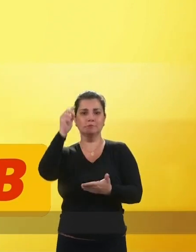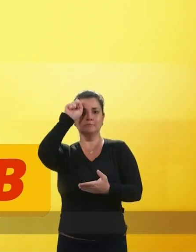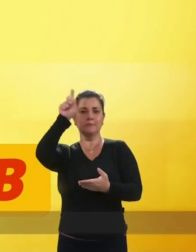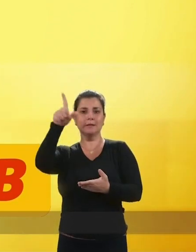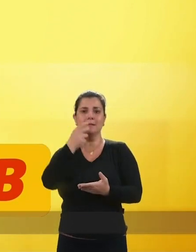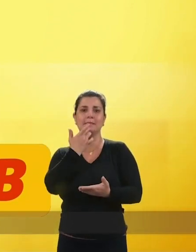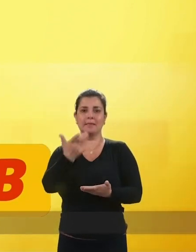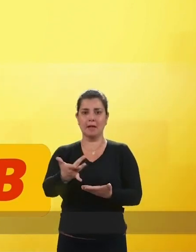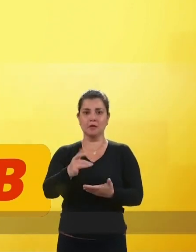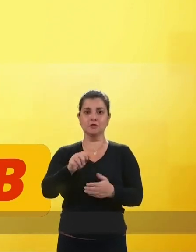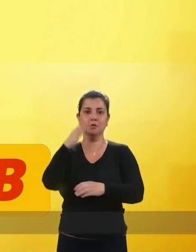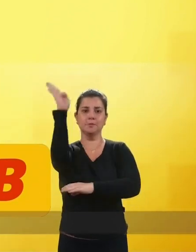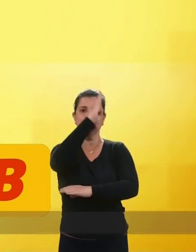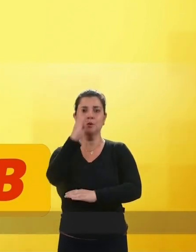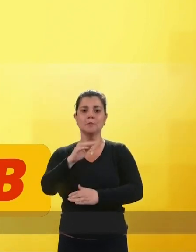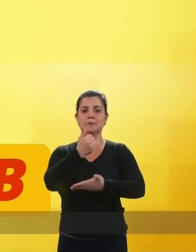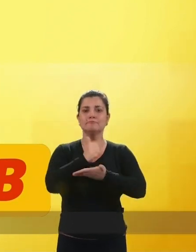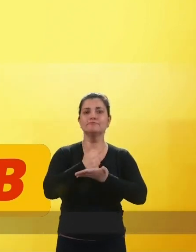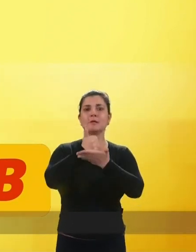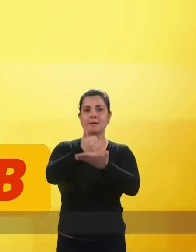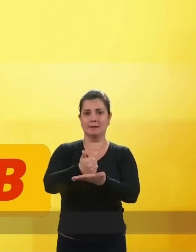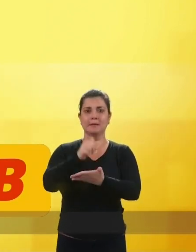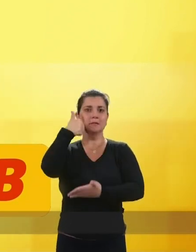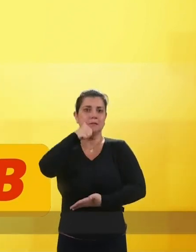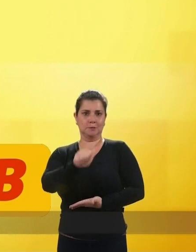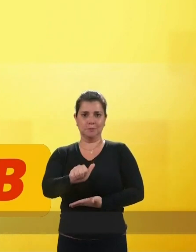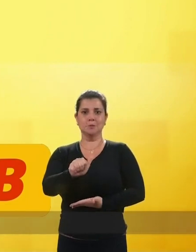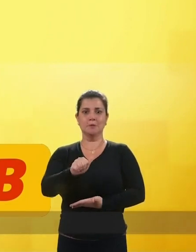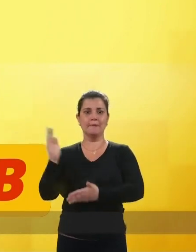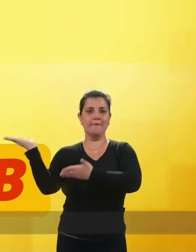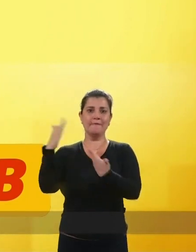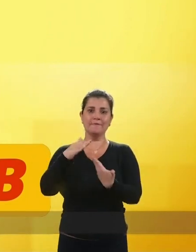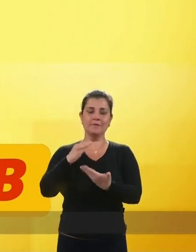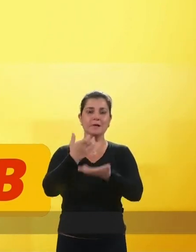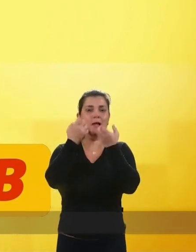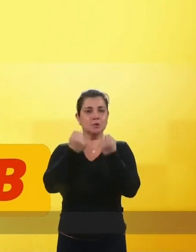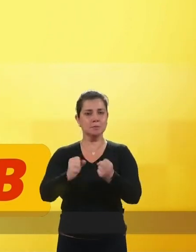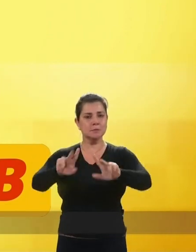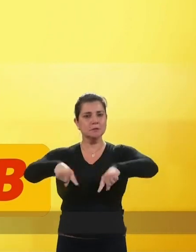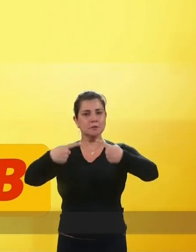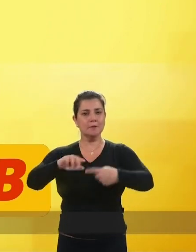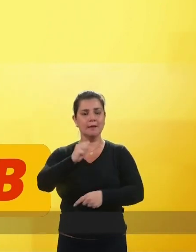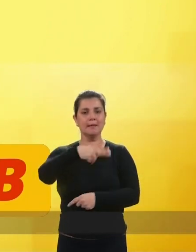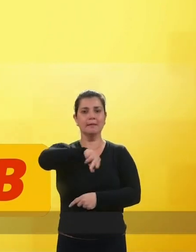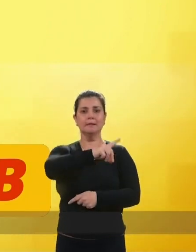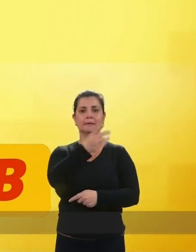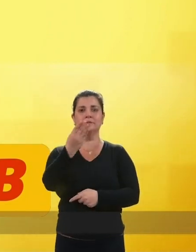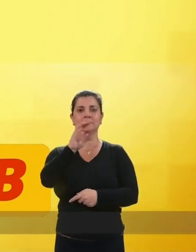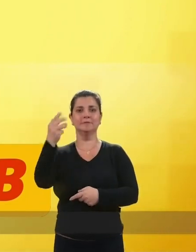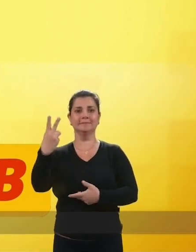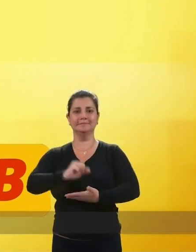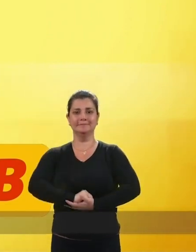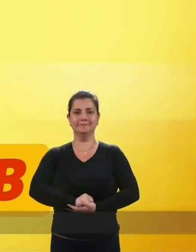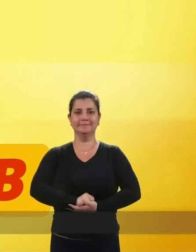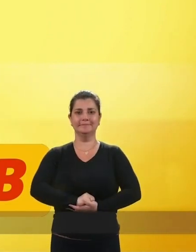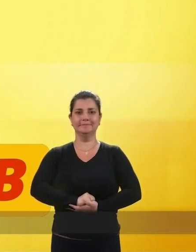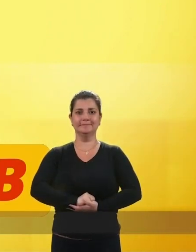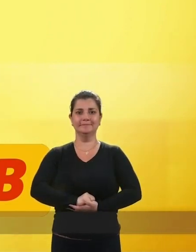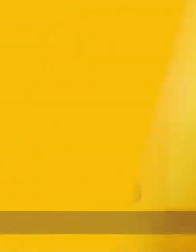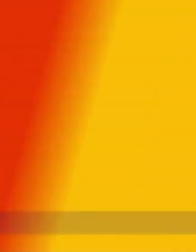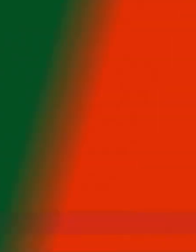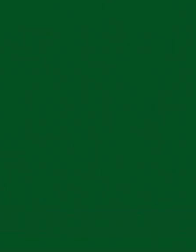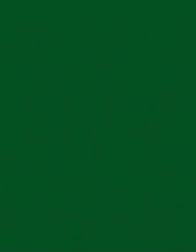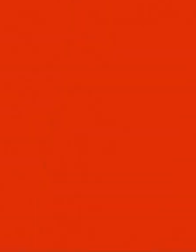creches e escolas em turno integral. Por um Brasil que atenda a demanda das mulheres. Vem comigo assumir esse desafio, sou Ananda Silva,